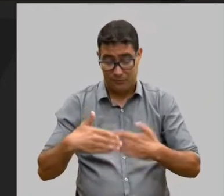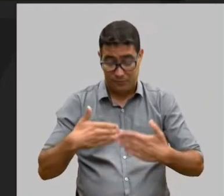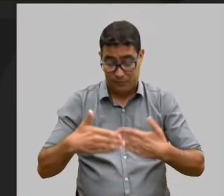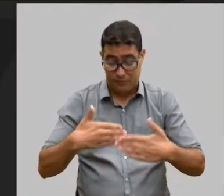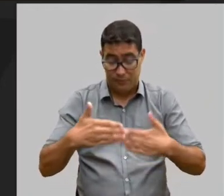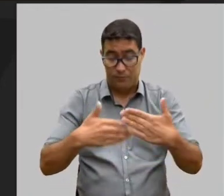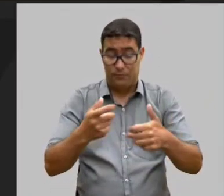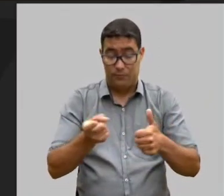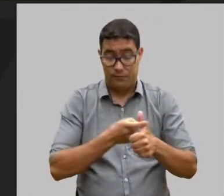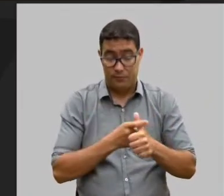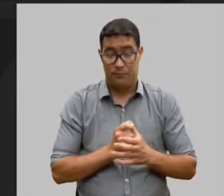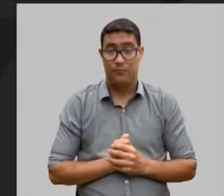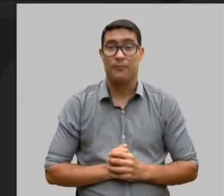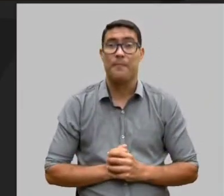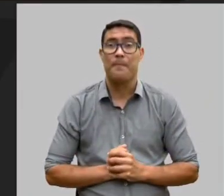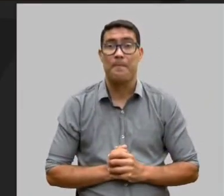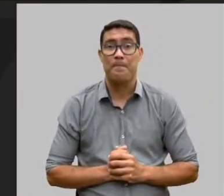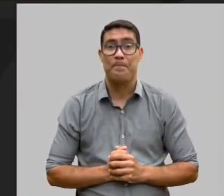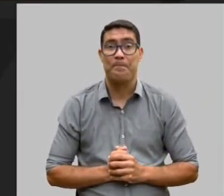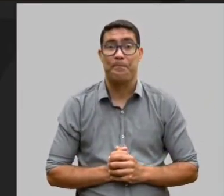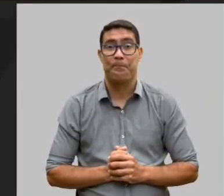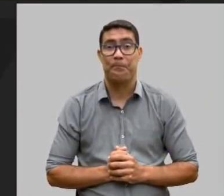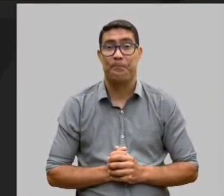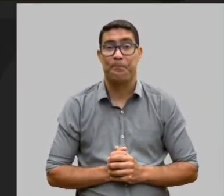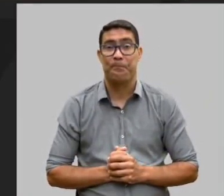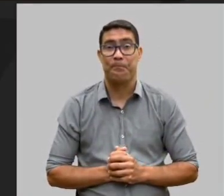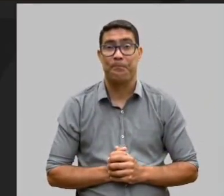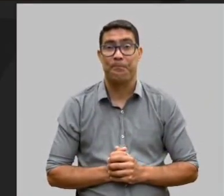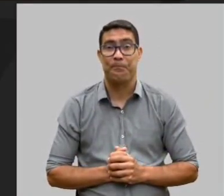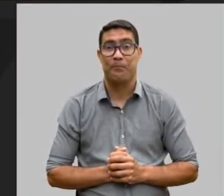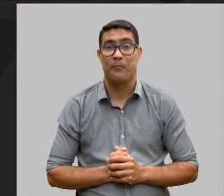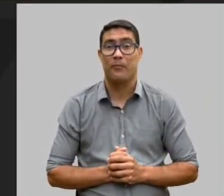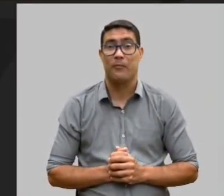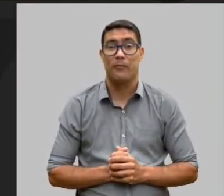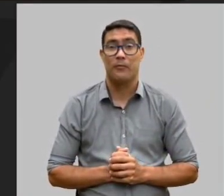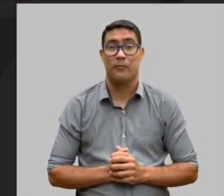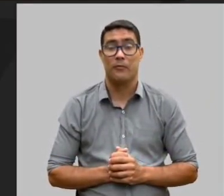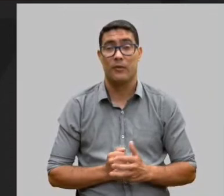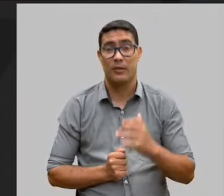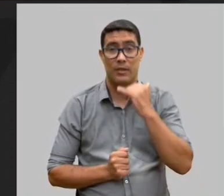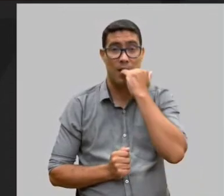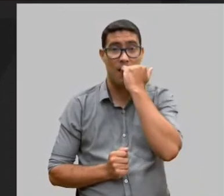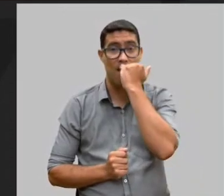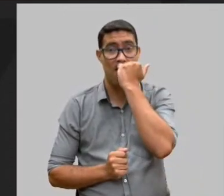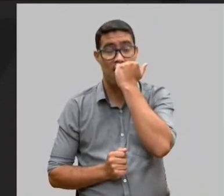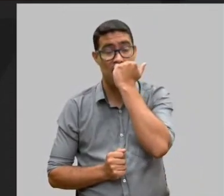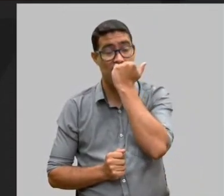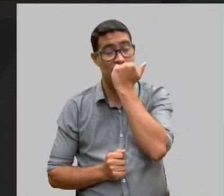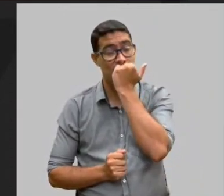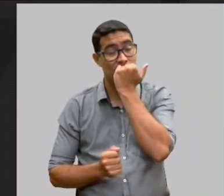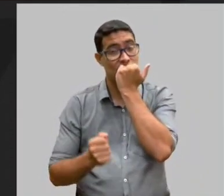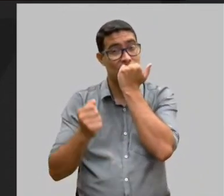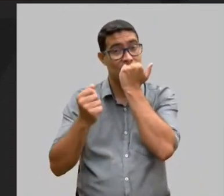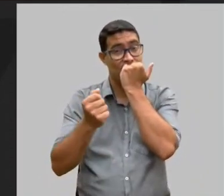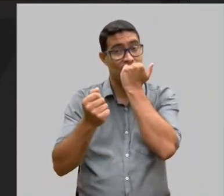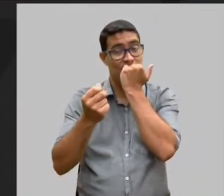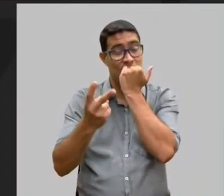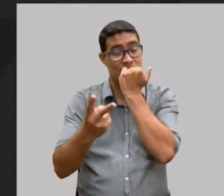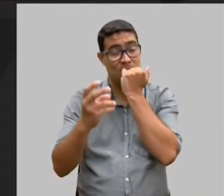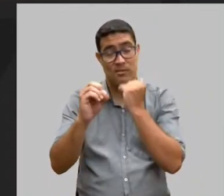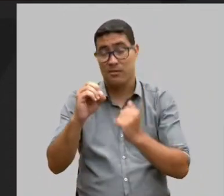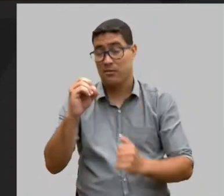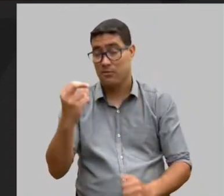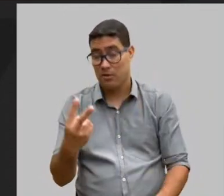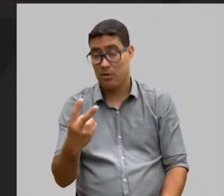né passando pra tela seguinte você vê lá o crescimento em termos nominais e no governo entre 2000 2002 a